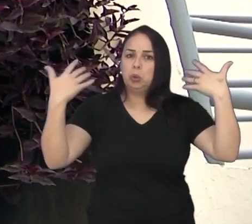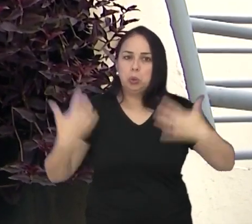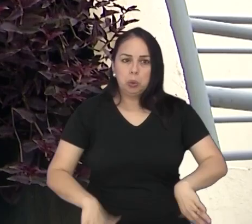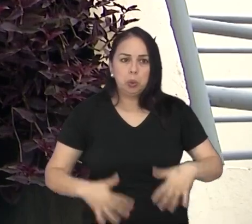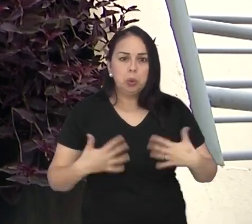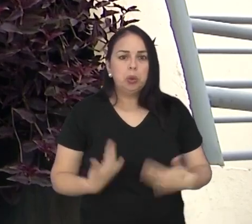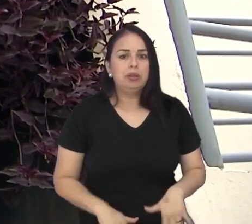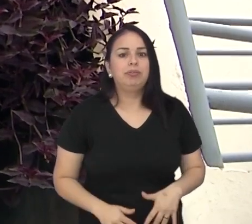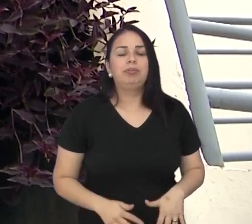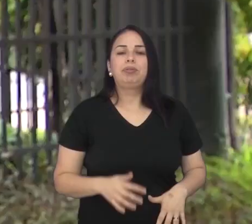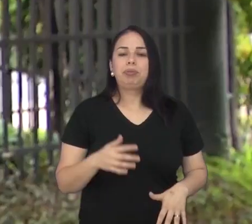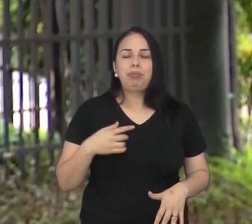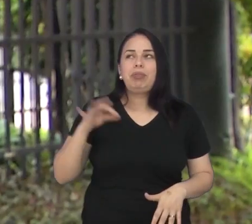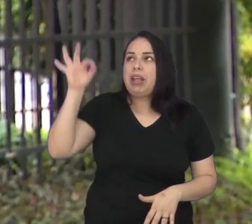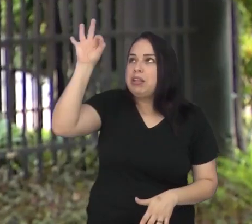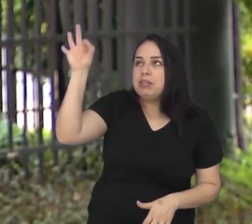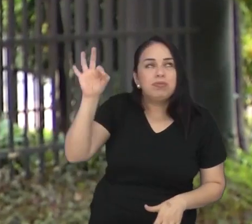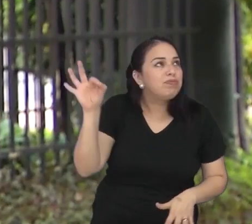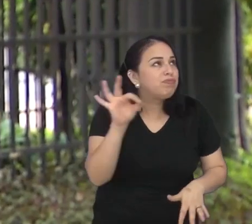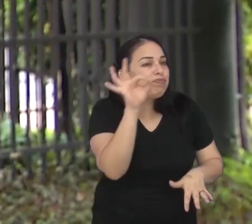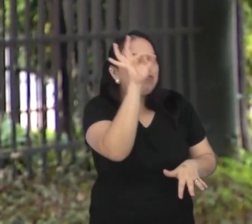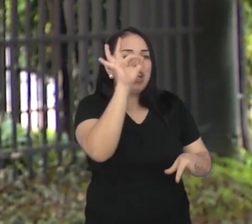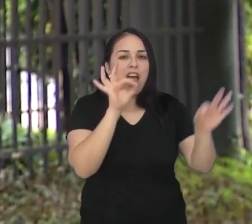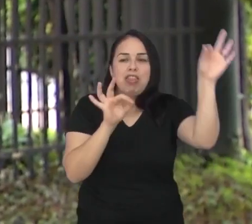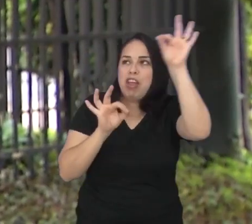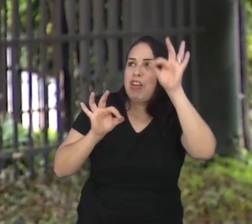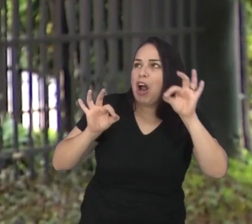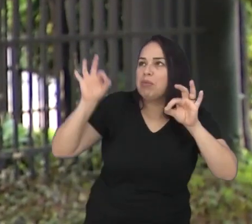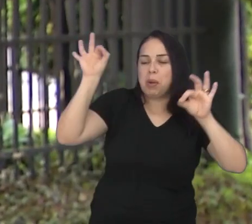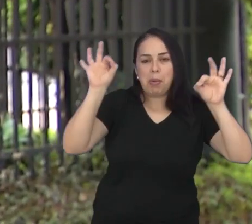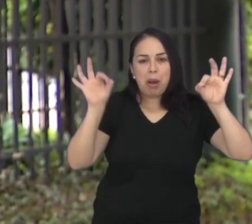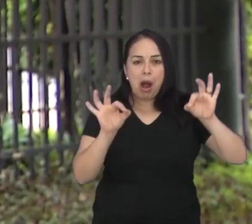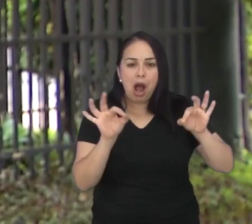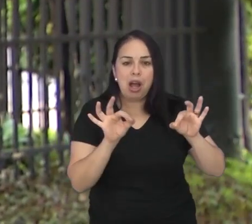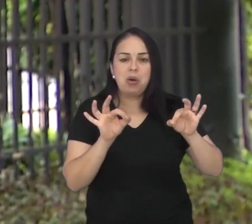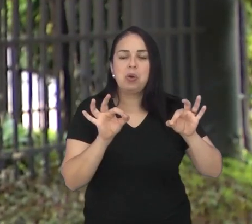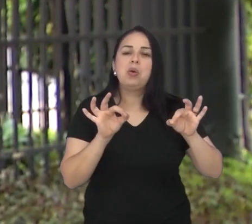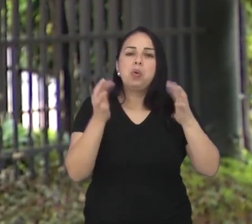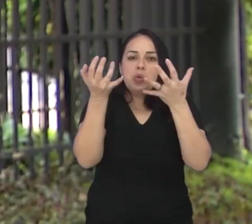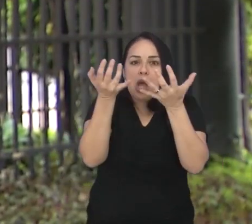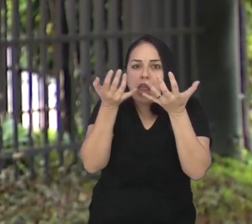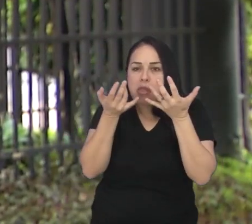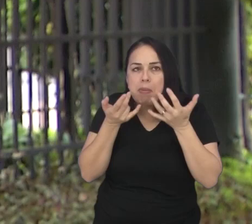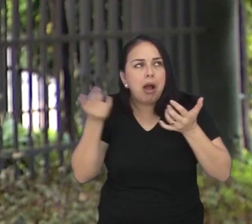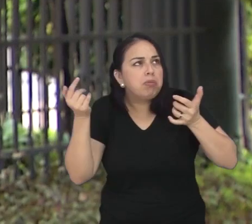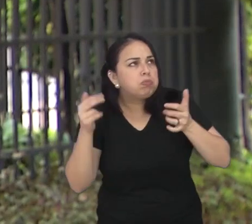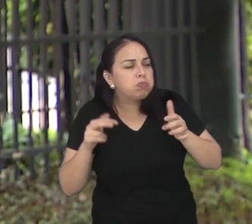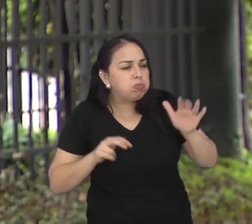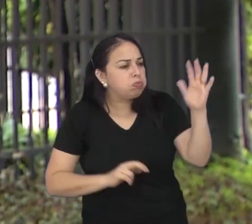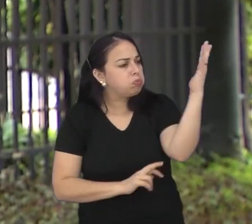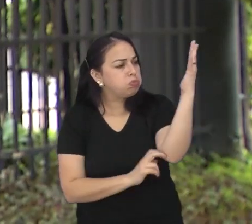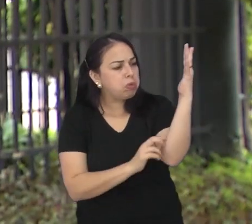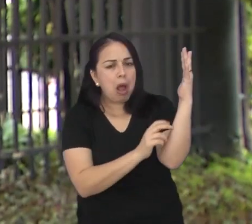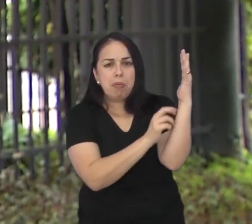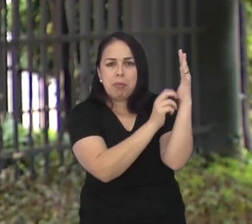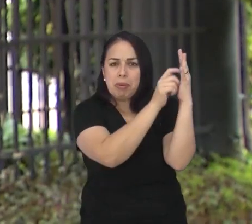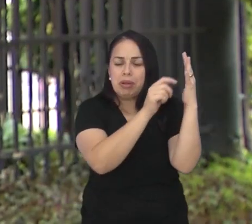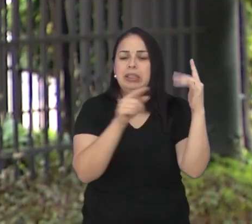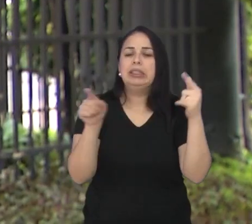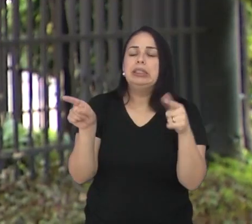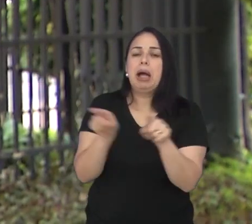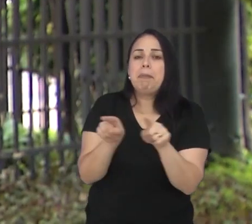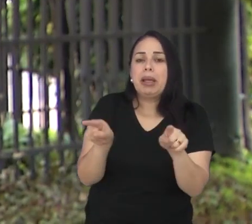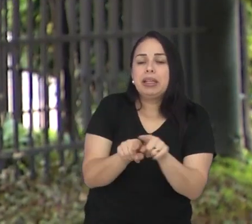entre outros benefícios. Ele amplia muito a diversidade dos insetos, pequenos animais